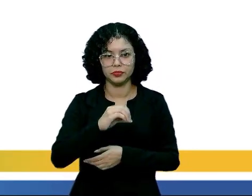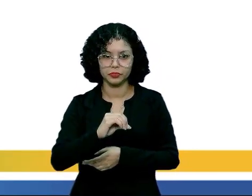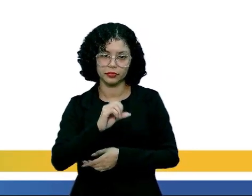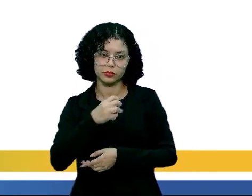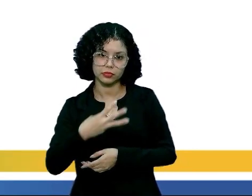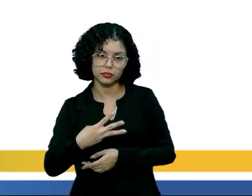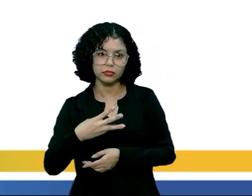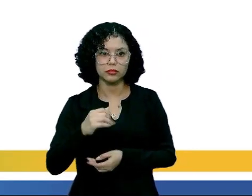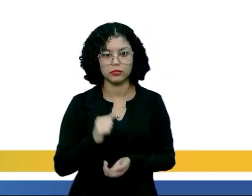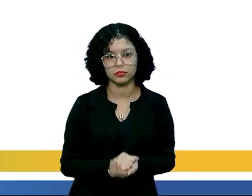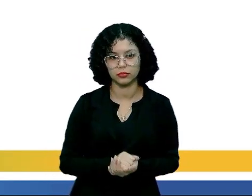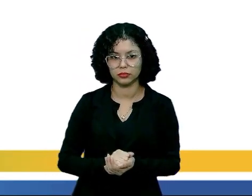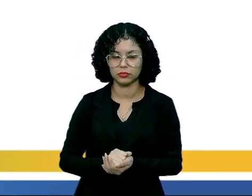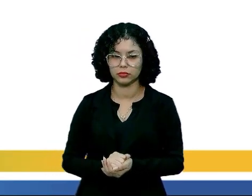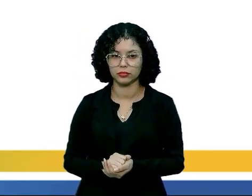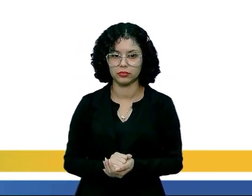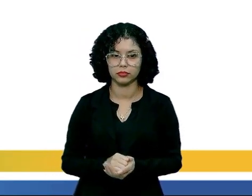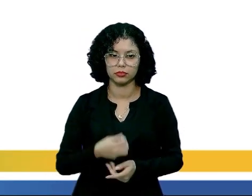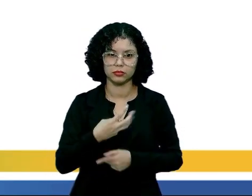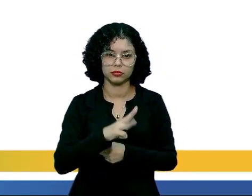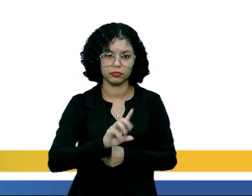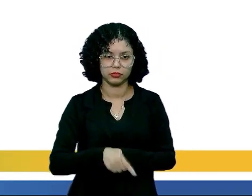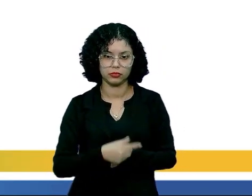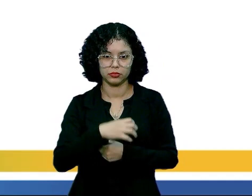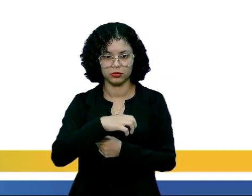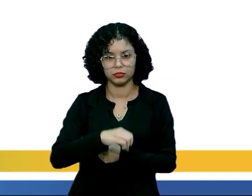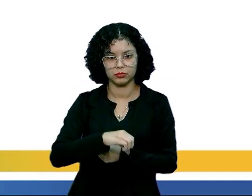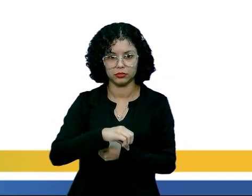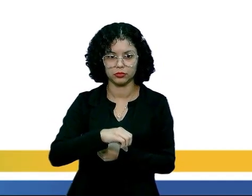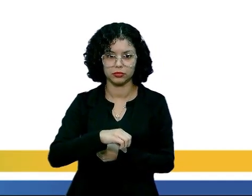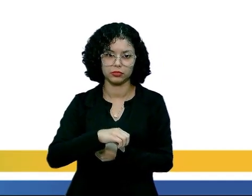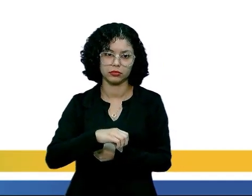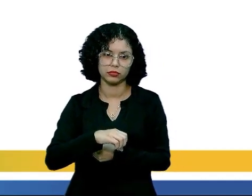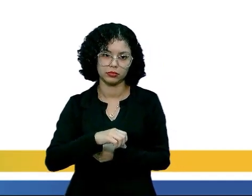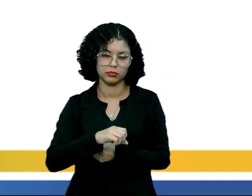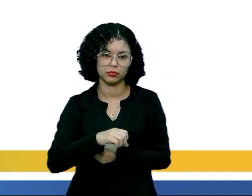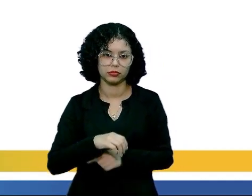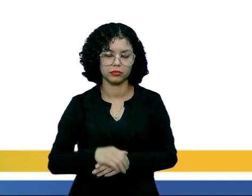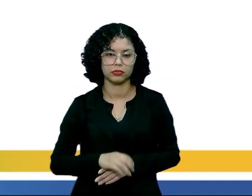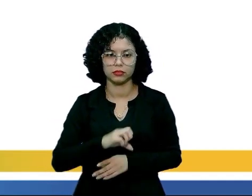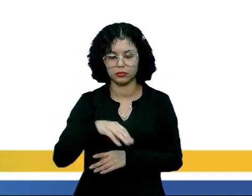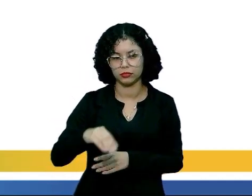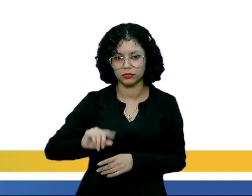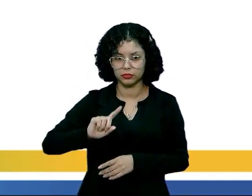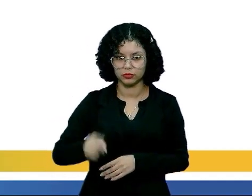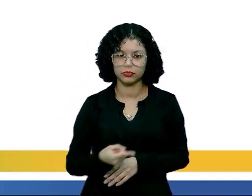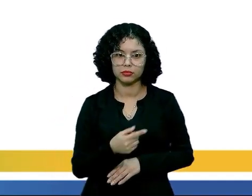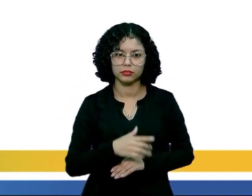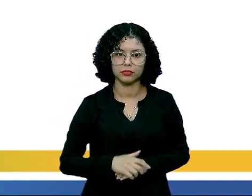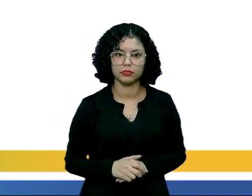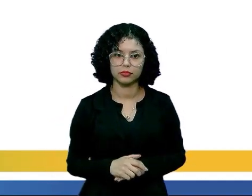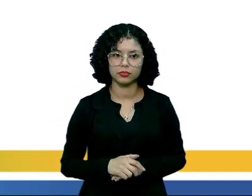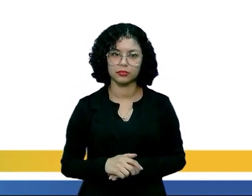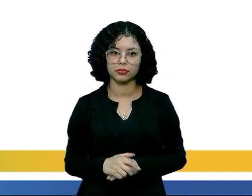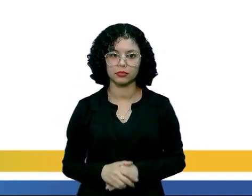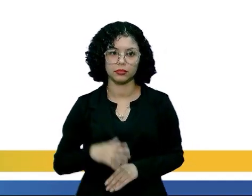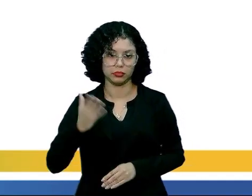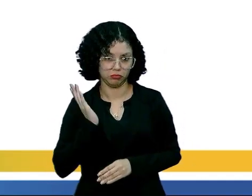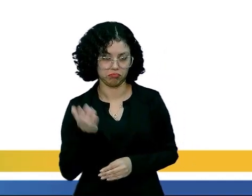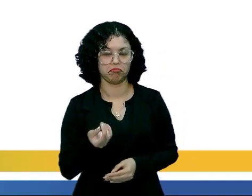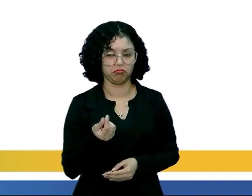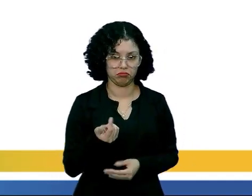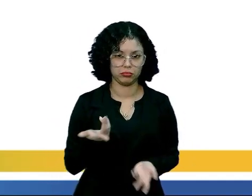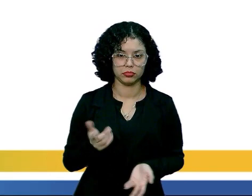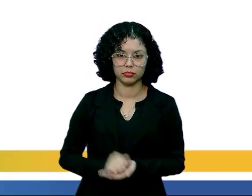ao longo da sua jornada que dá um saldo ali de 3.900 3.900 1000 Eita que ela